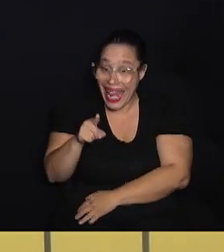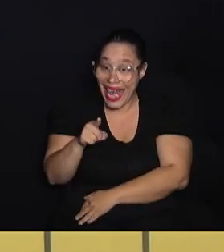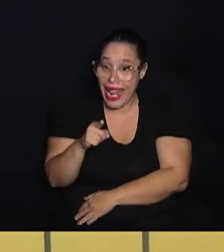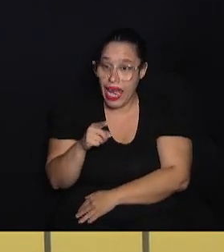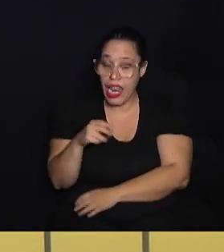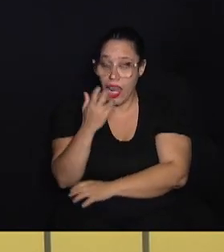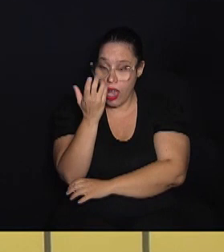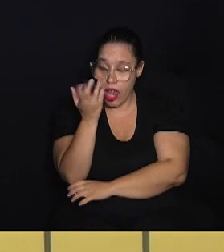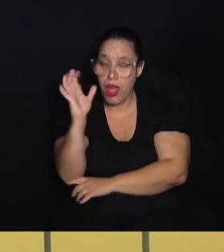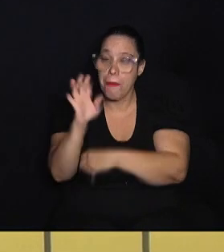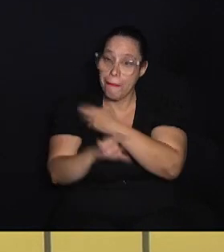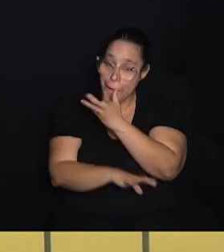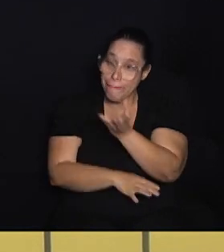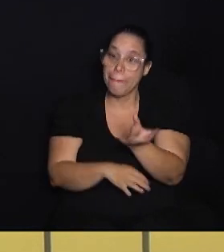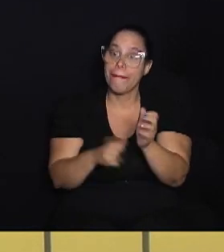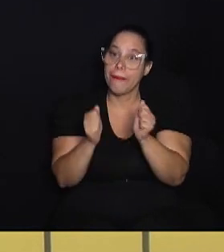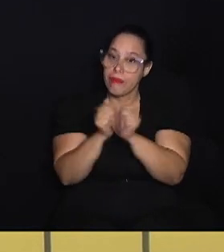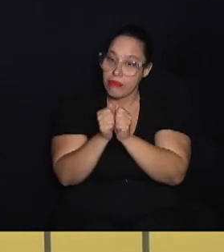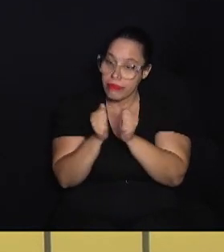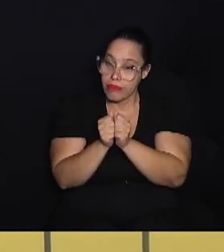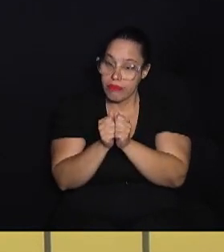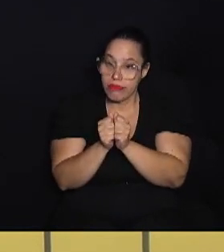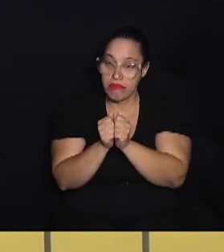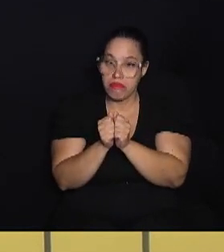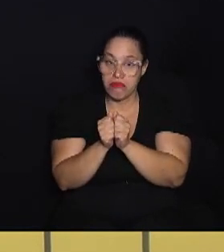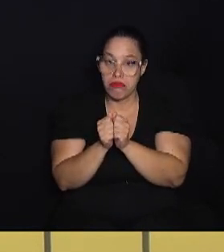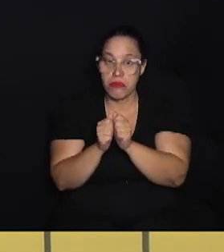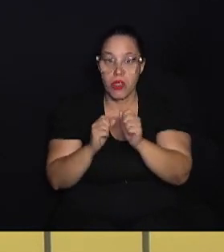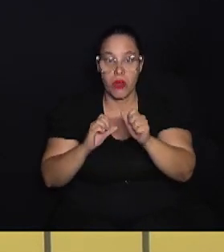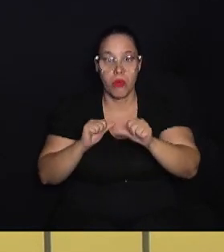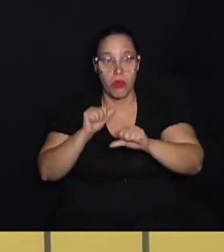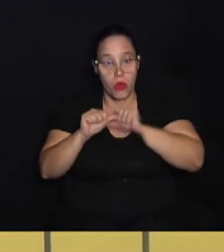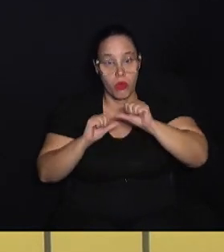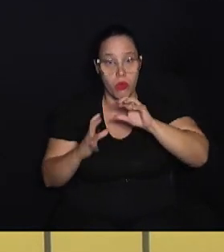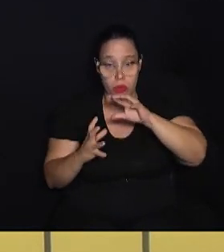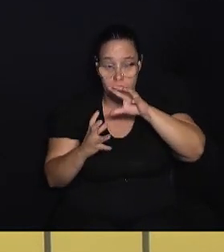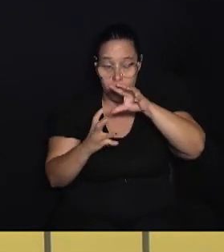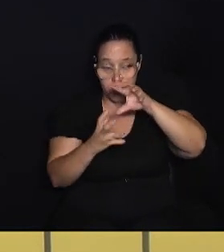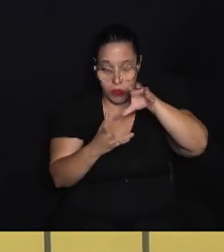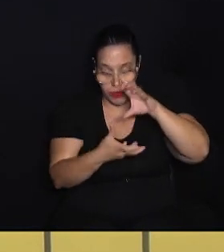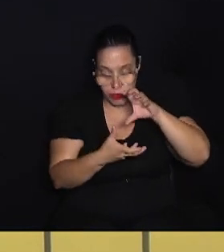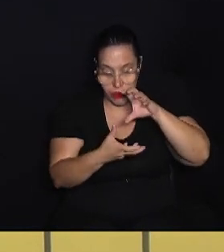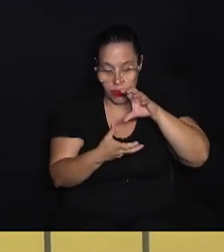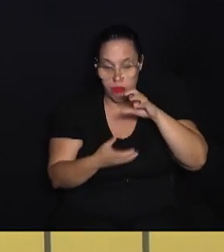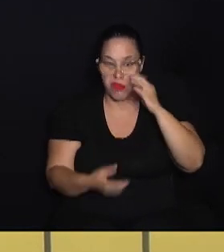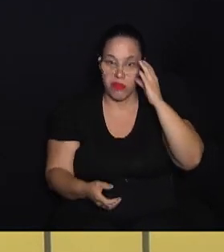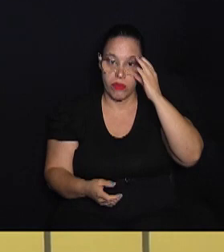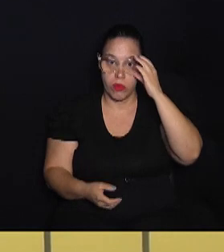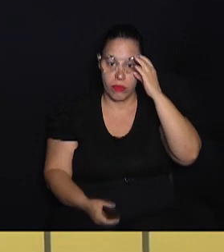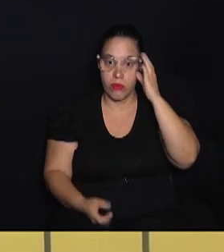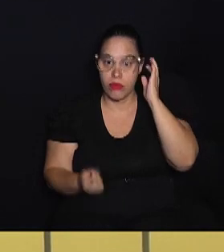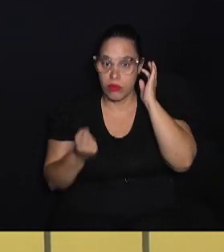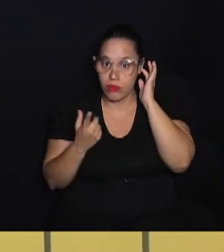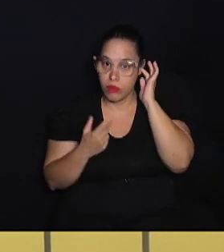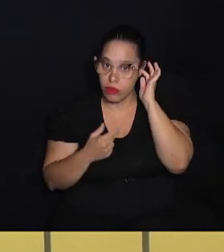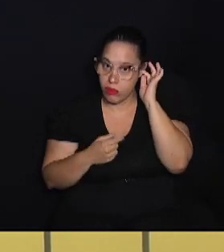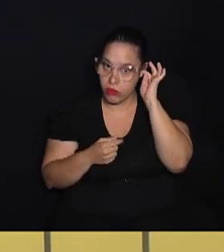né? Então, mesmo mudanças climáticas, quando tiveram algumas